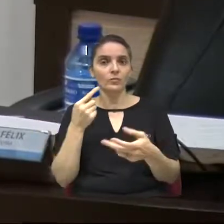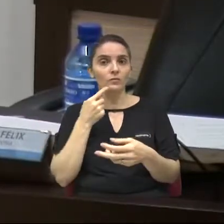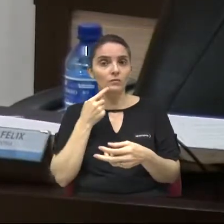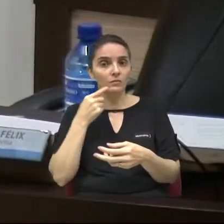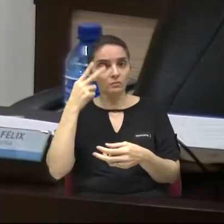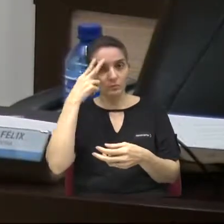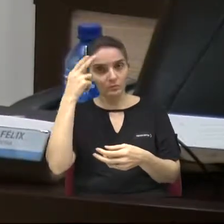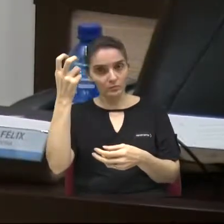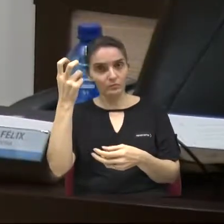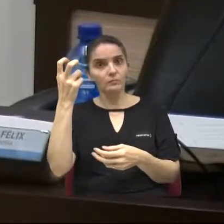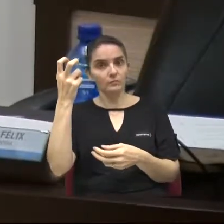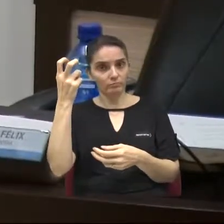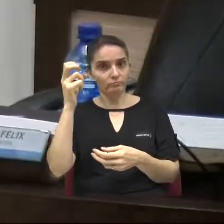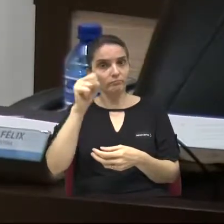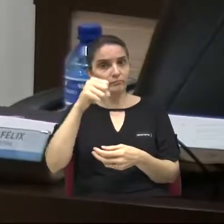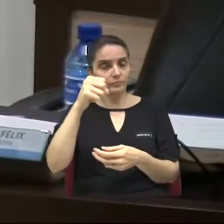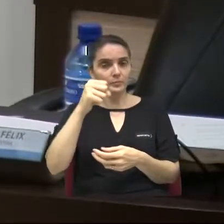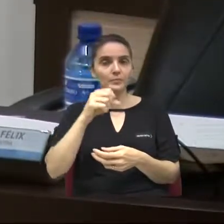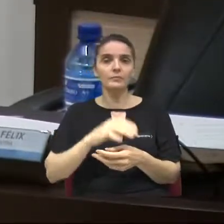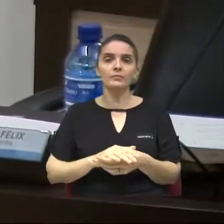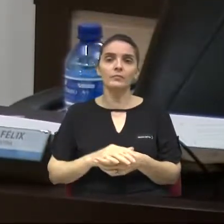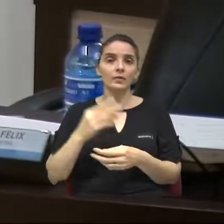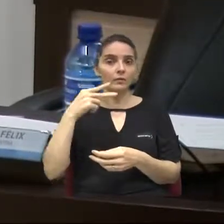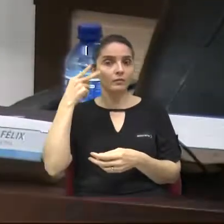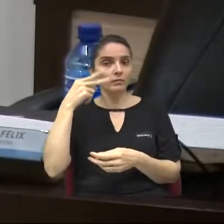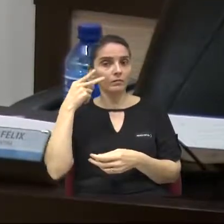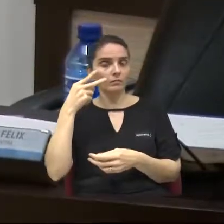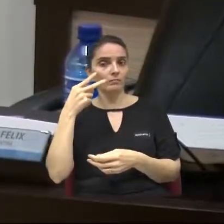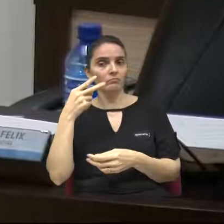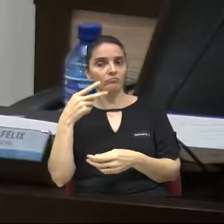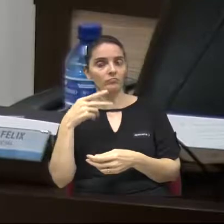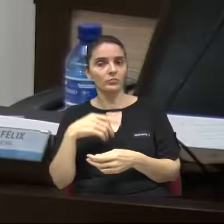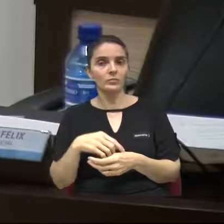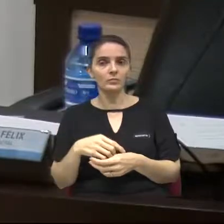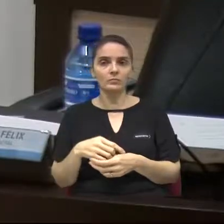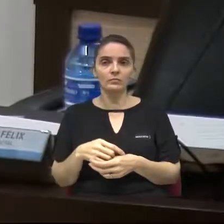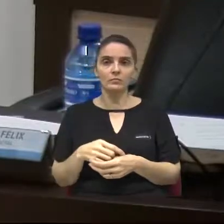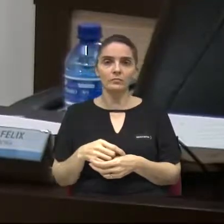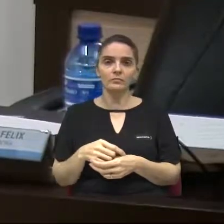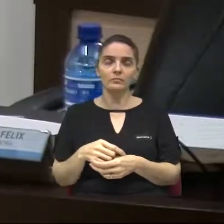Inclusive, um vereador que se destaca em